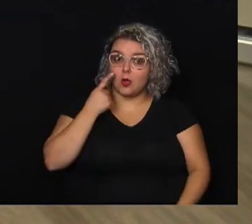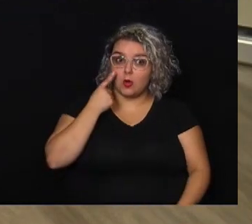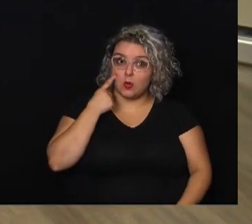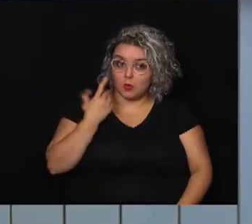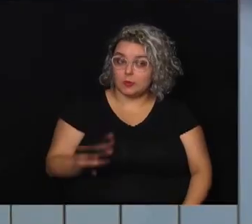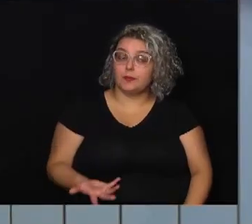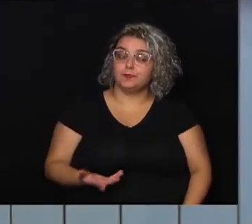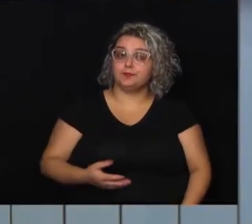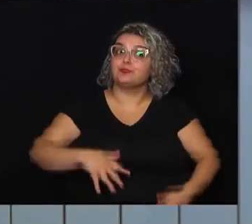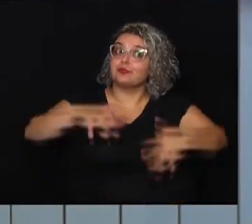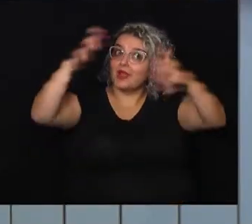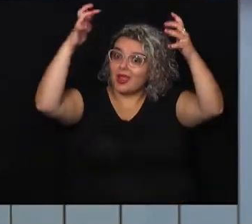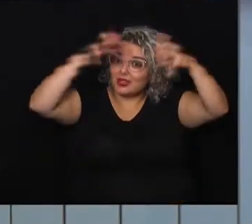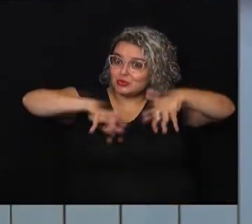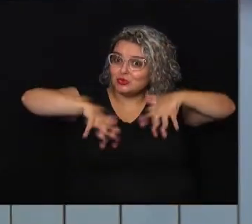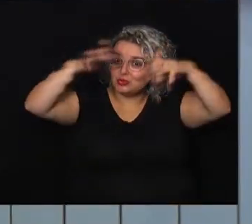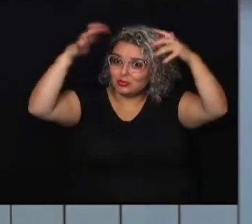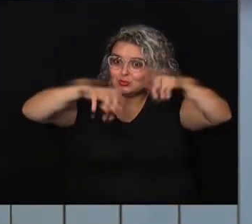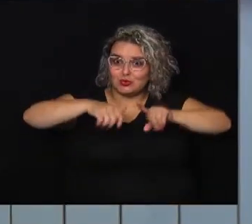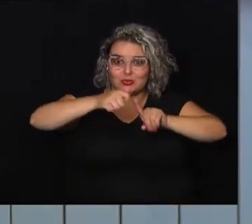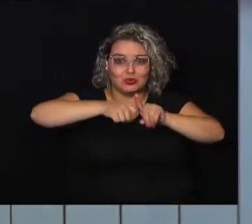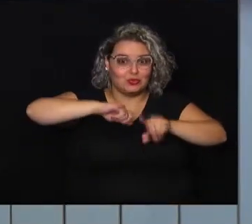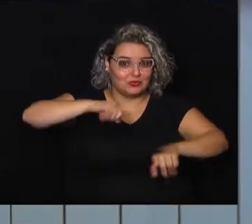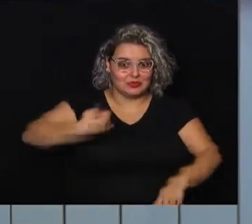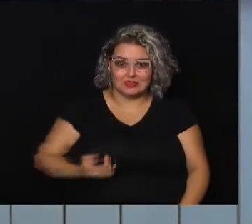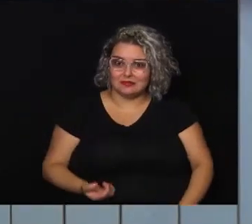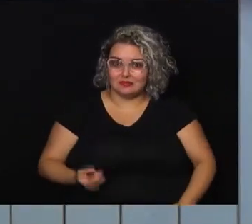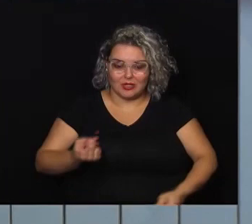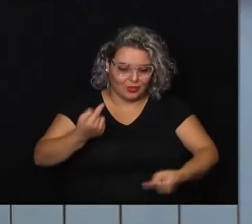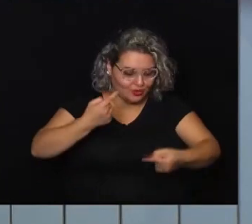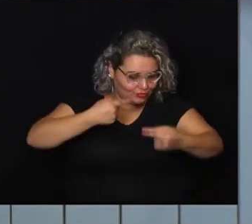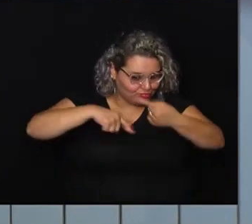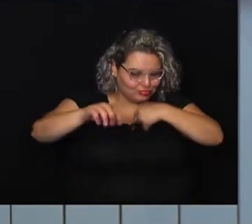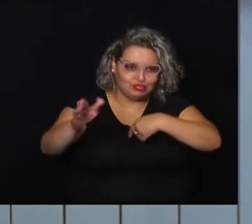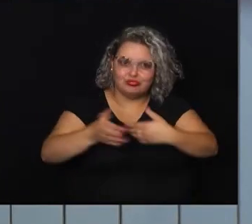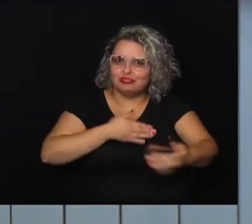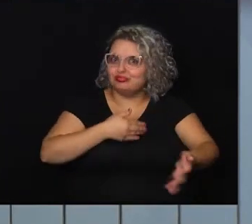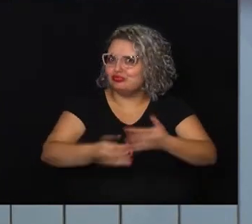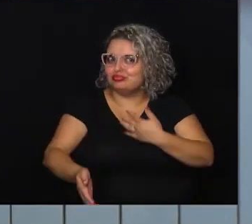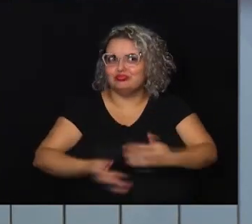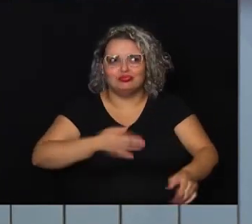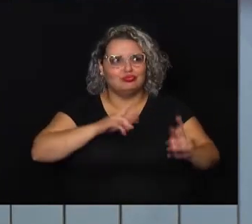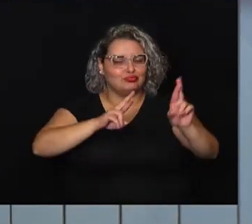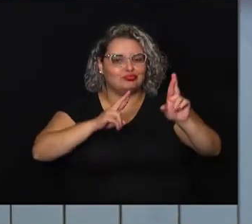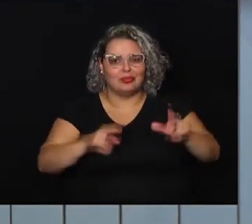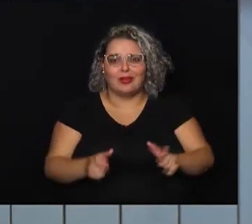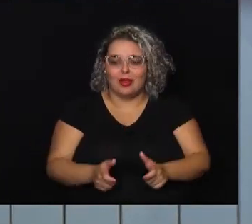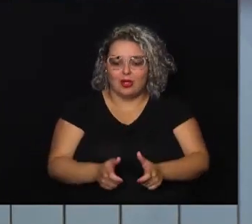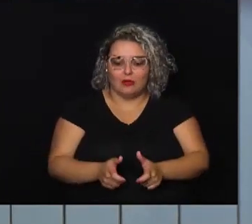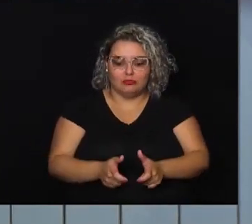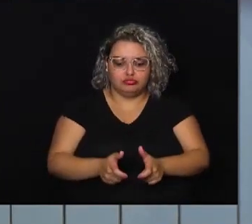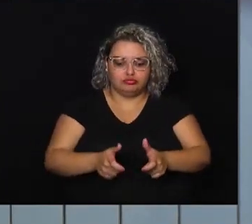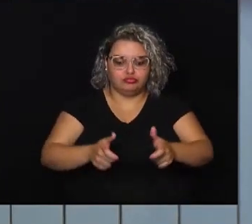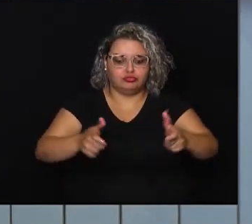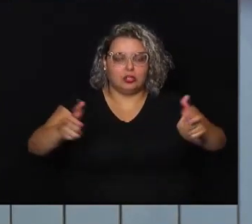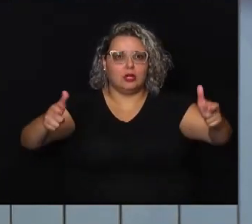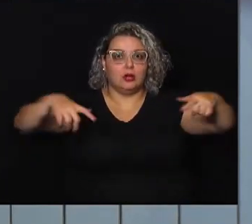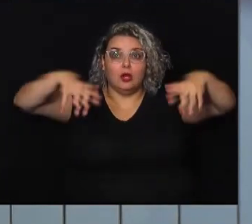janeiro superaram qualquer expectativa. O volume de precipitação de